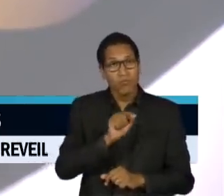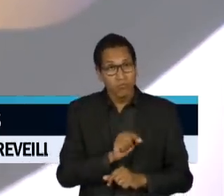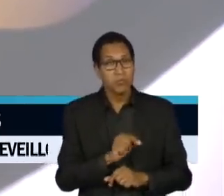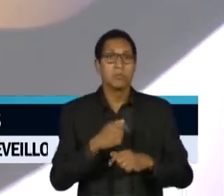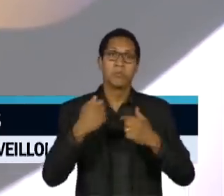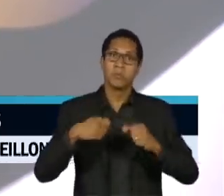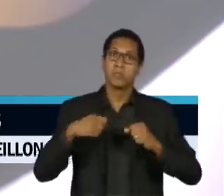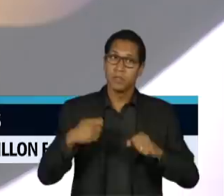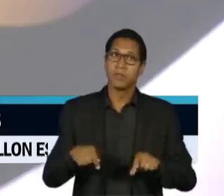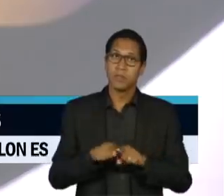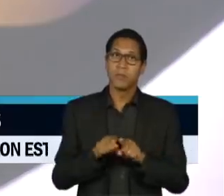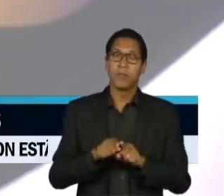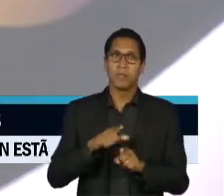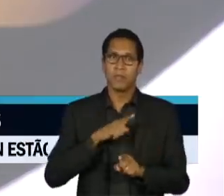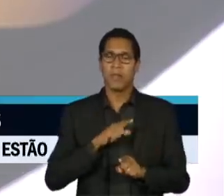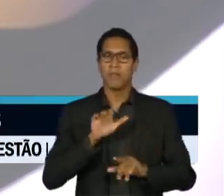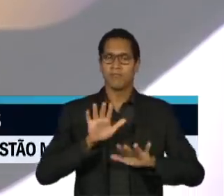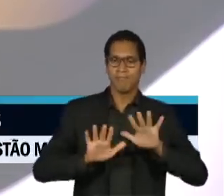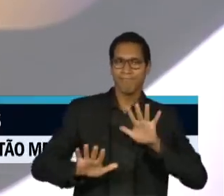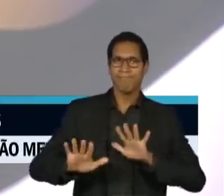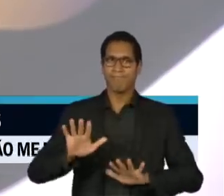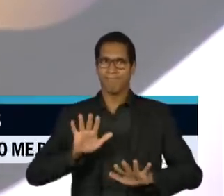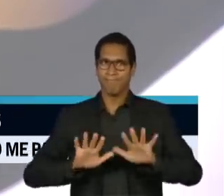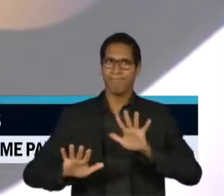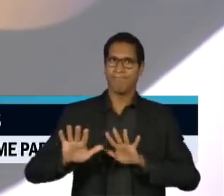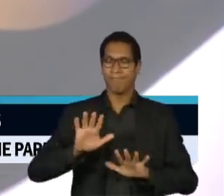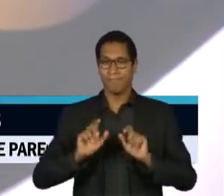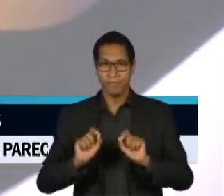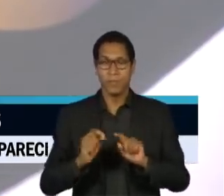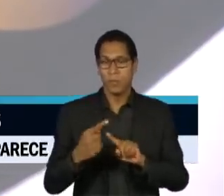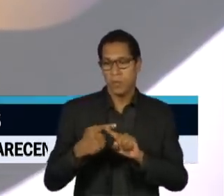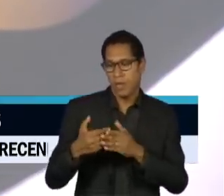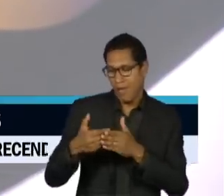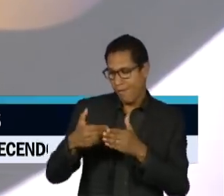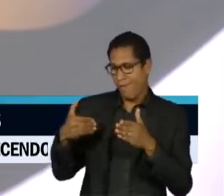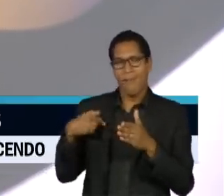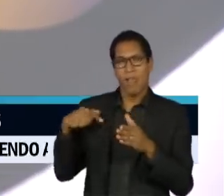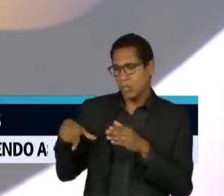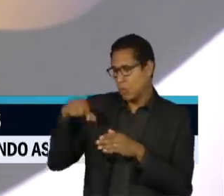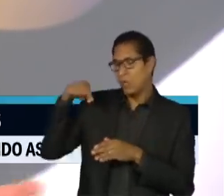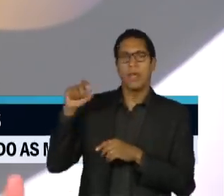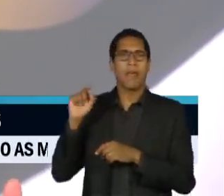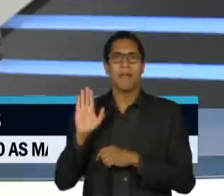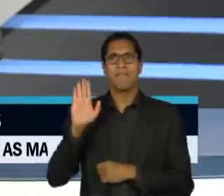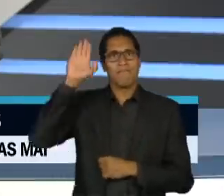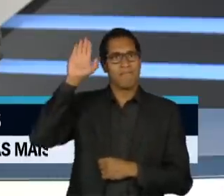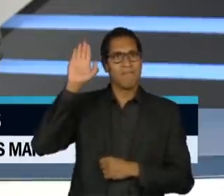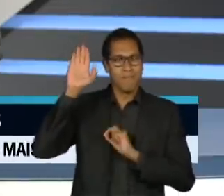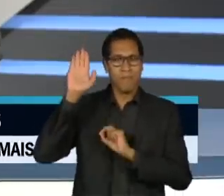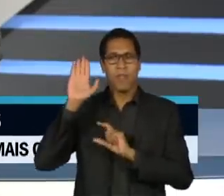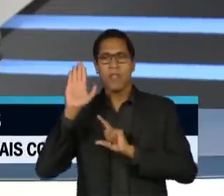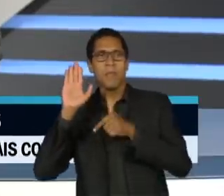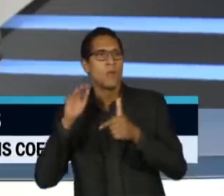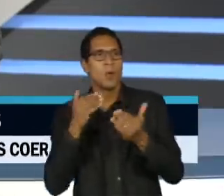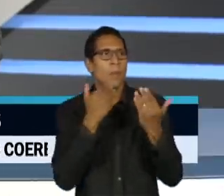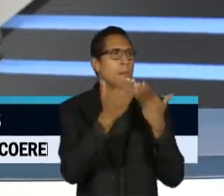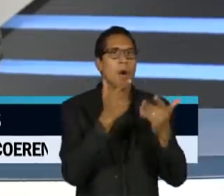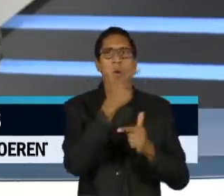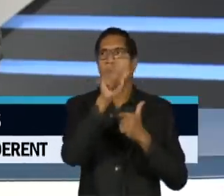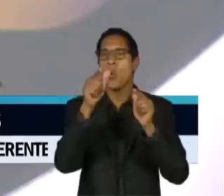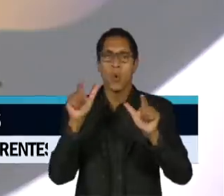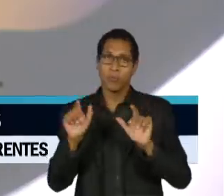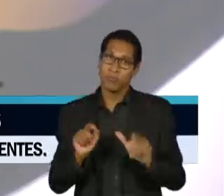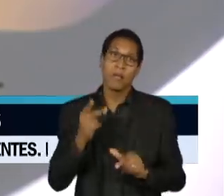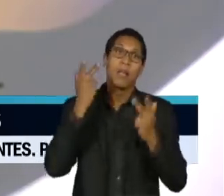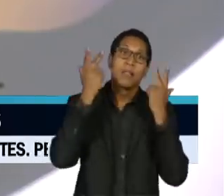pouco mais de retenção aqui nessa fase inicial, depois da prévia, antes de dialogar com outros membros. Então é natural,